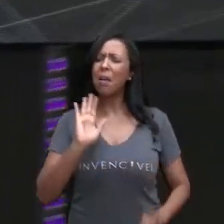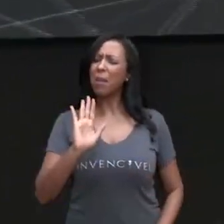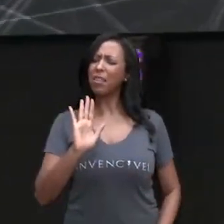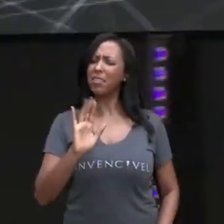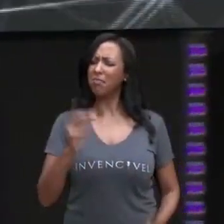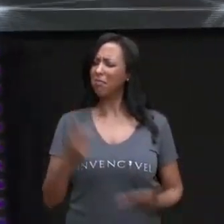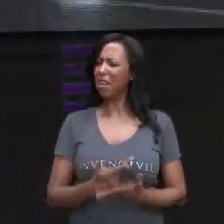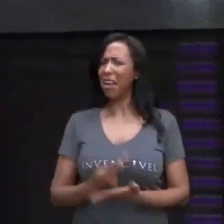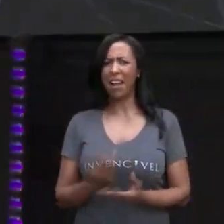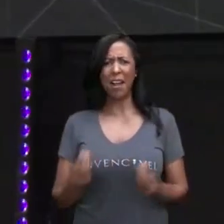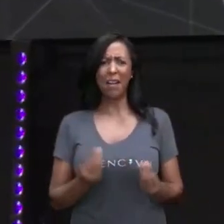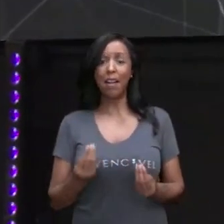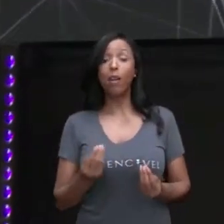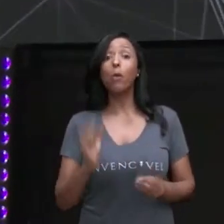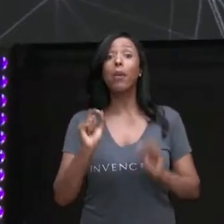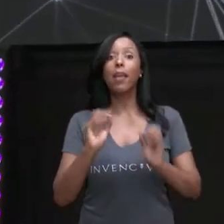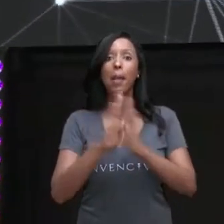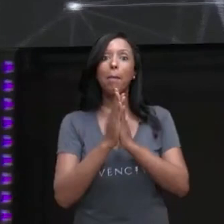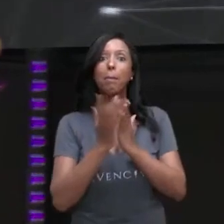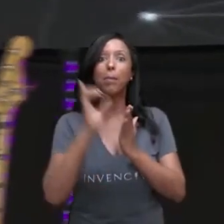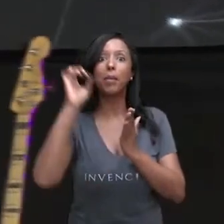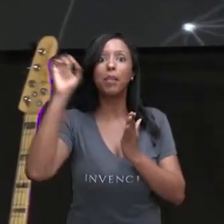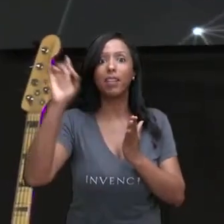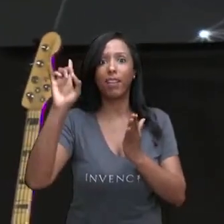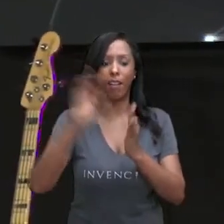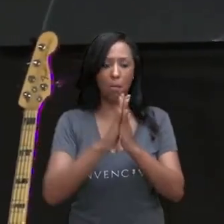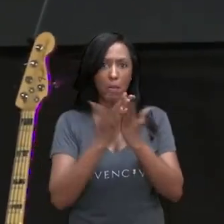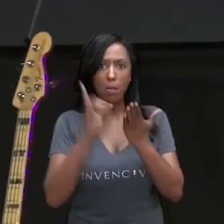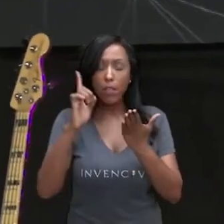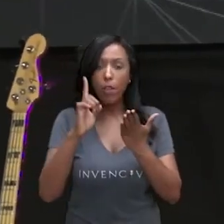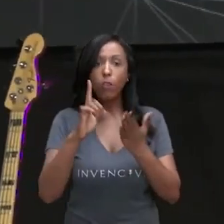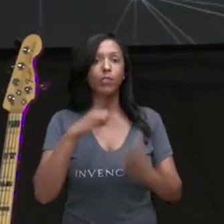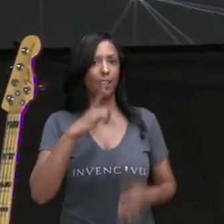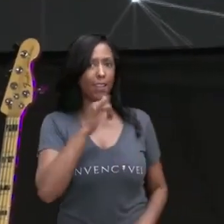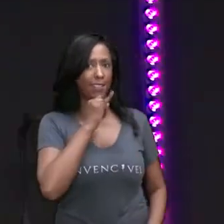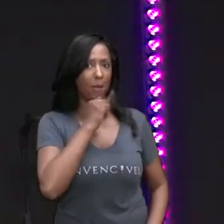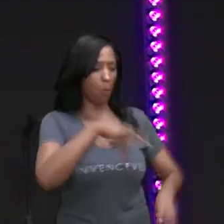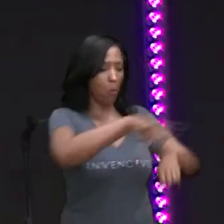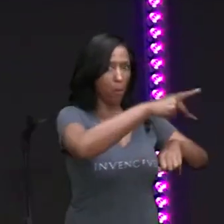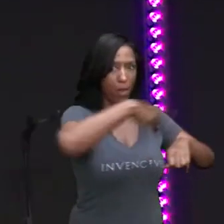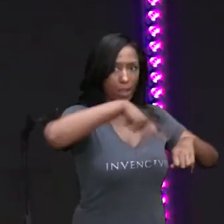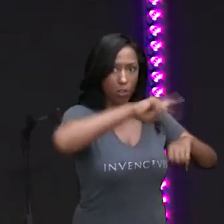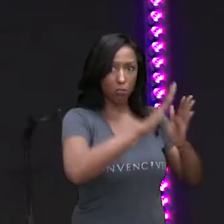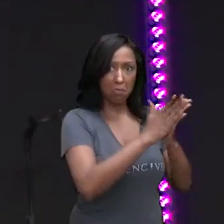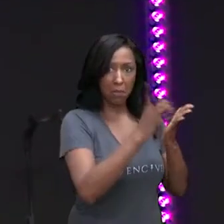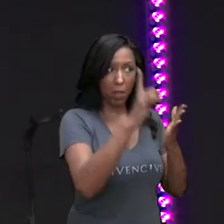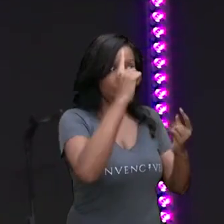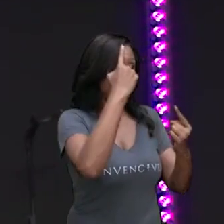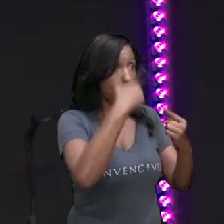Ele pegava a Bíblia e colocava nos países aonde era proibido se ler a palavra de